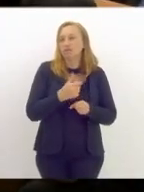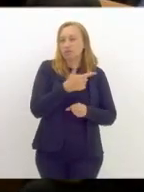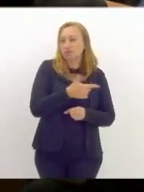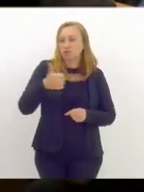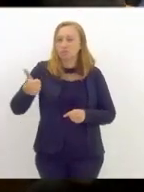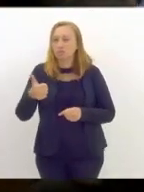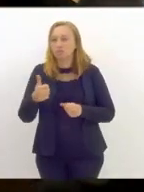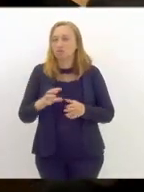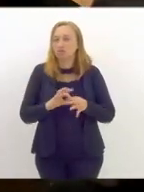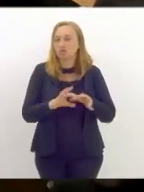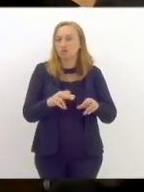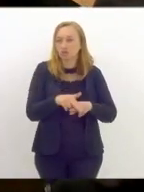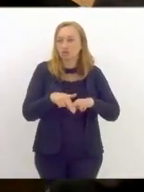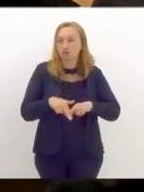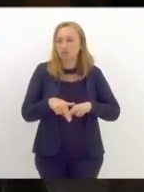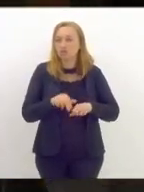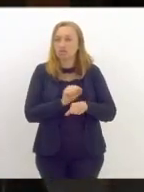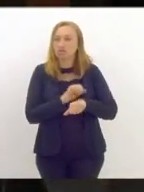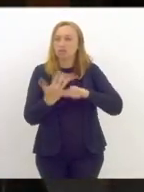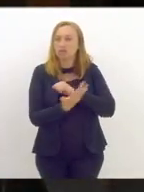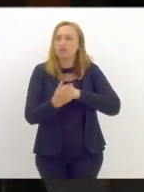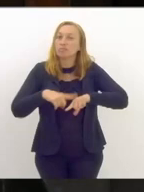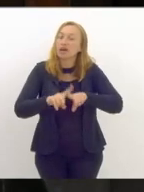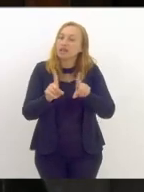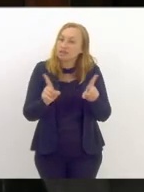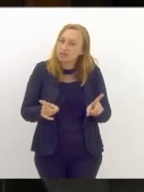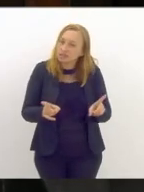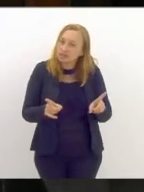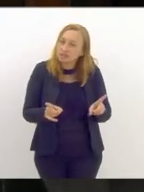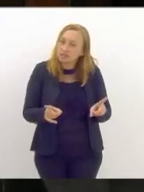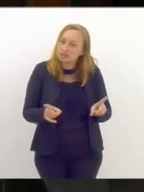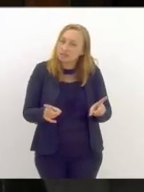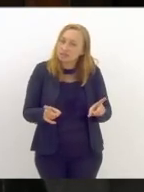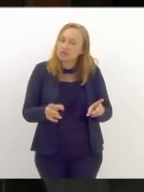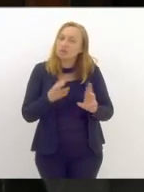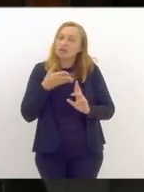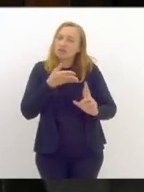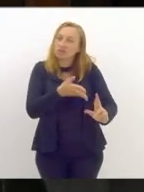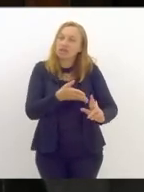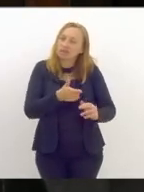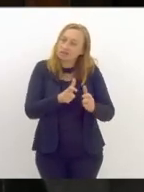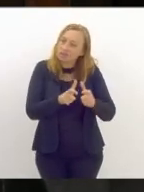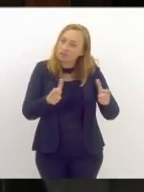que nos deixou por conta da Covid, mas uma grande referência